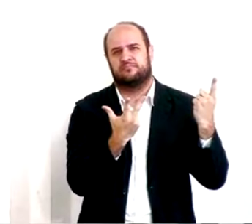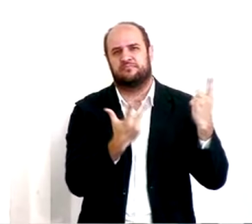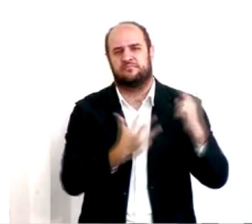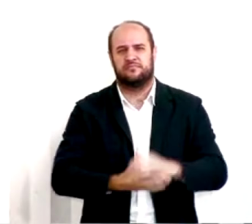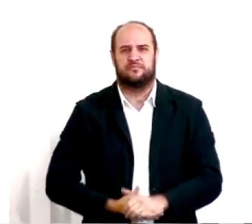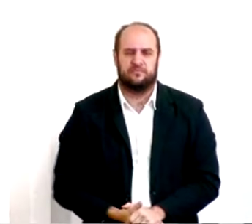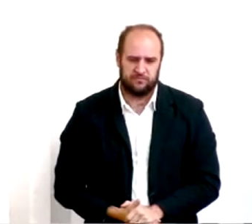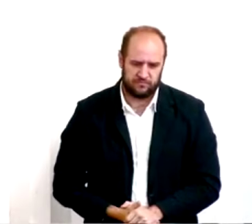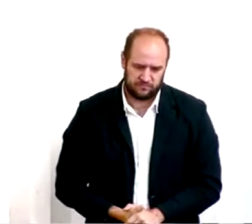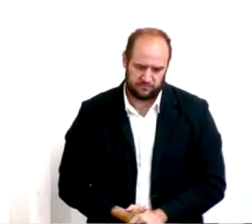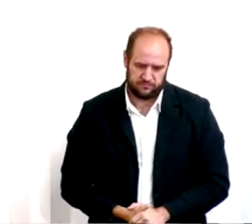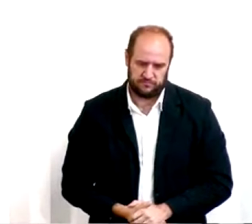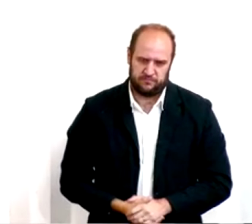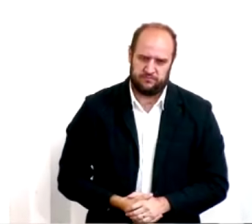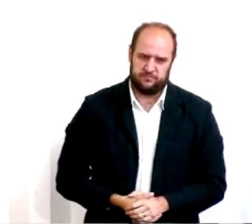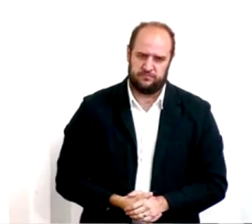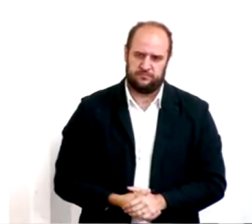com Deus